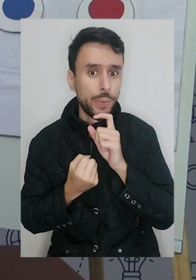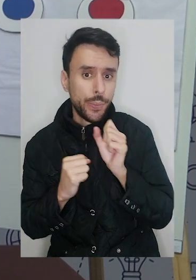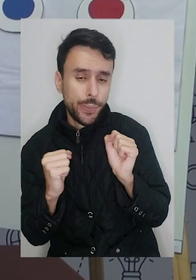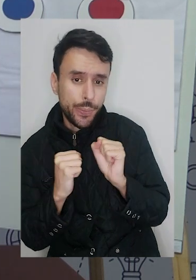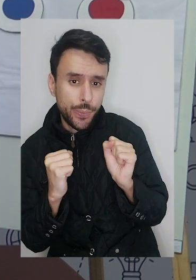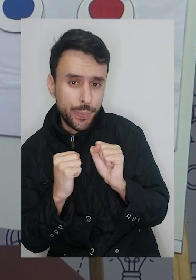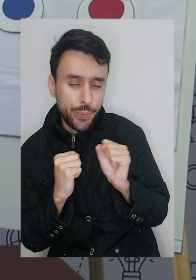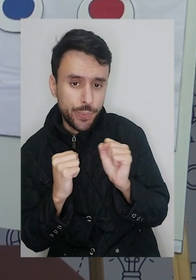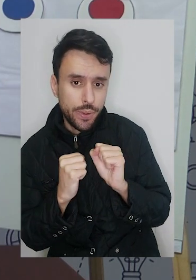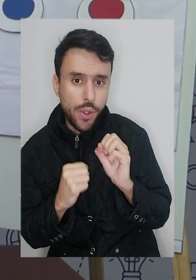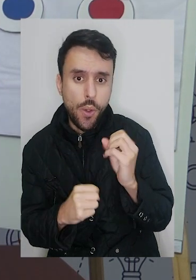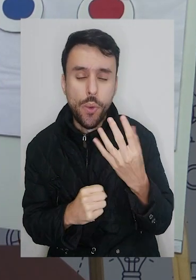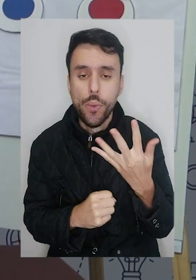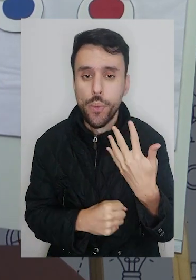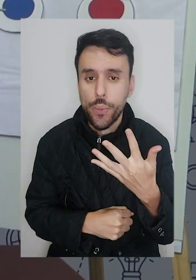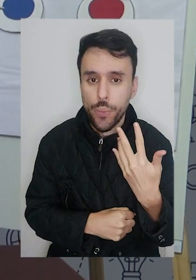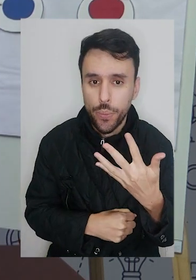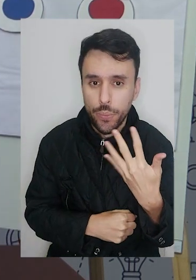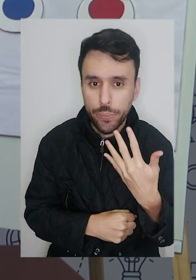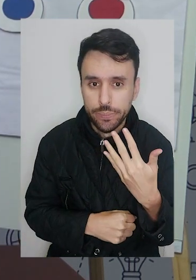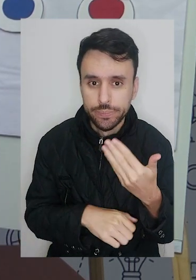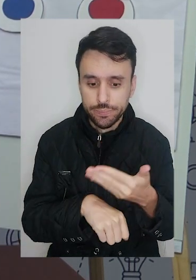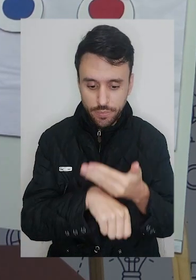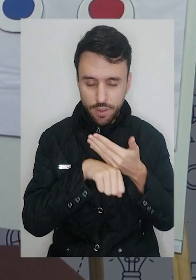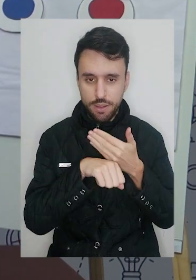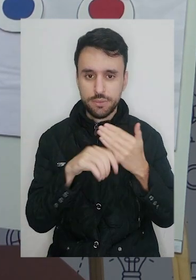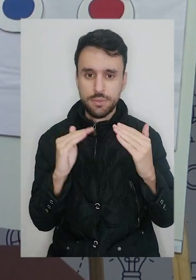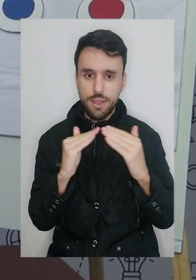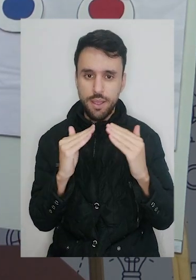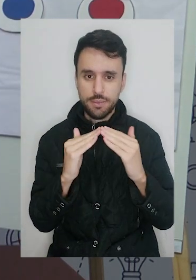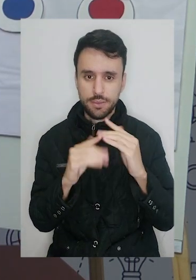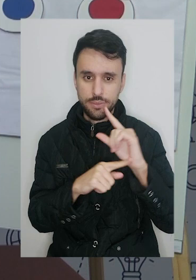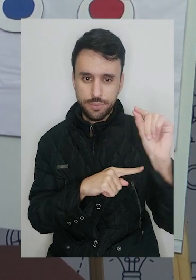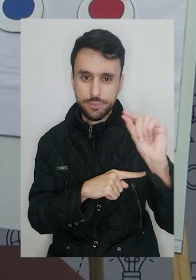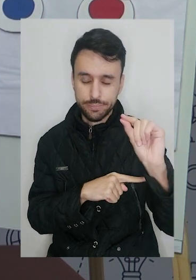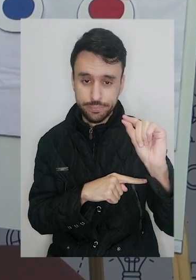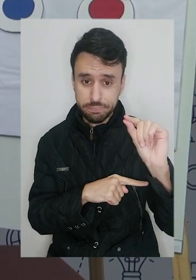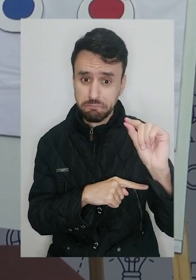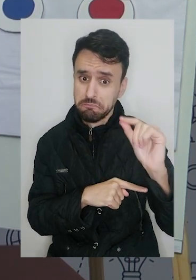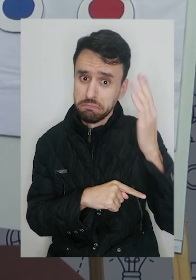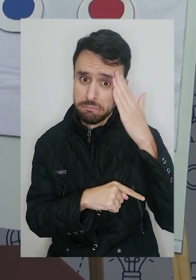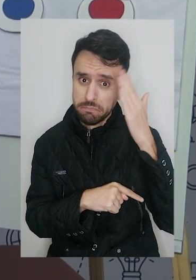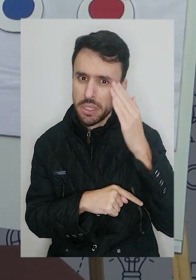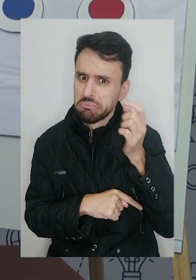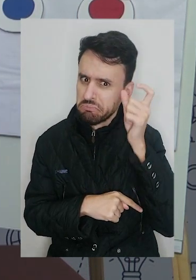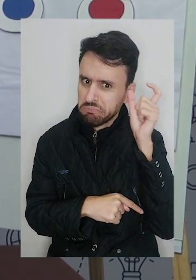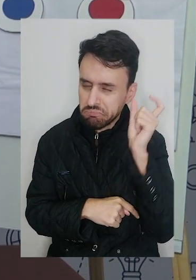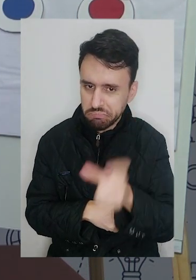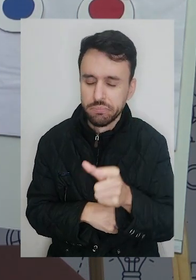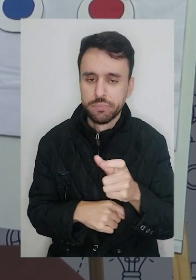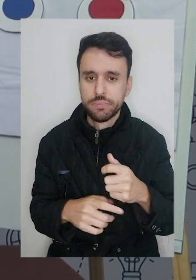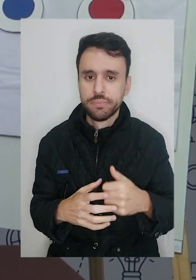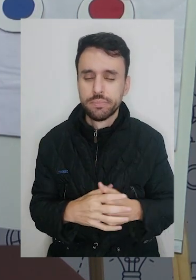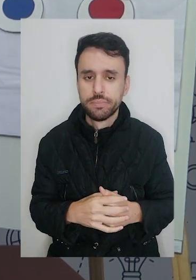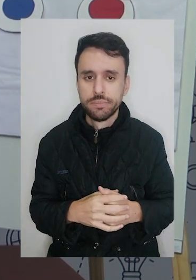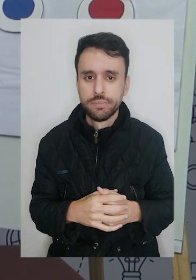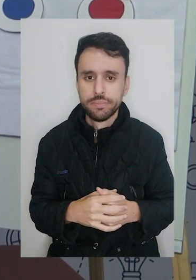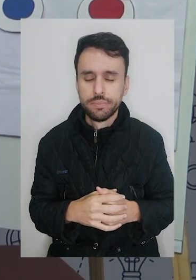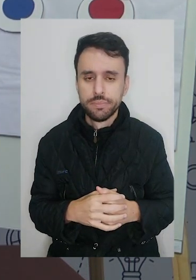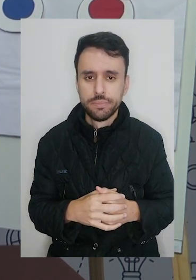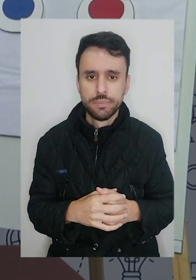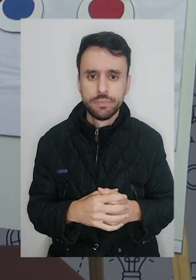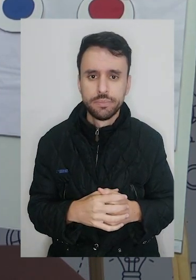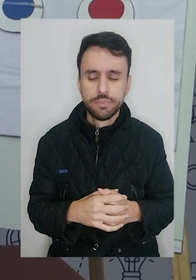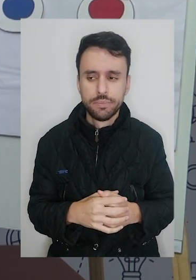frio ou se está quente, antes dela sair de casa. Esse termômetro eu não conhecia, achei bem interessante. Então, essa